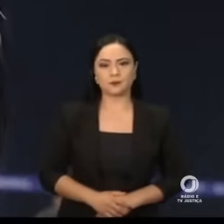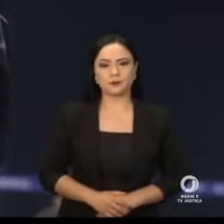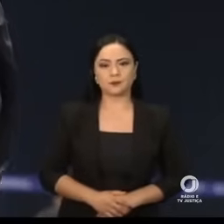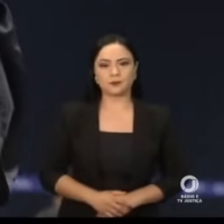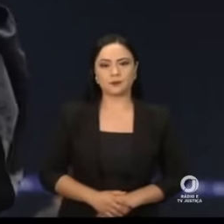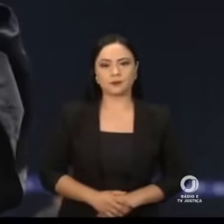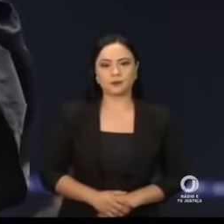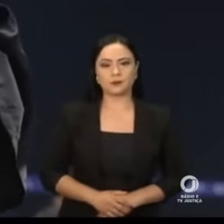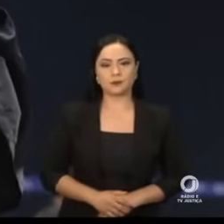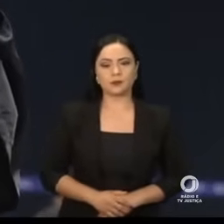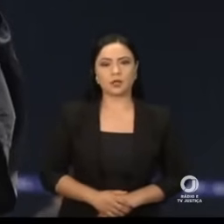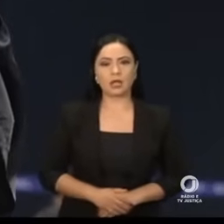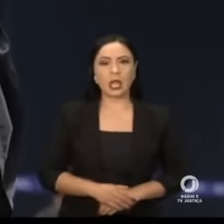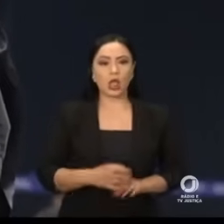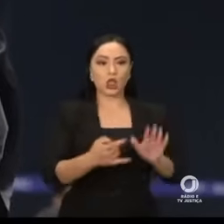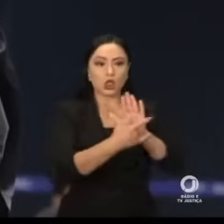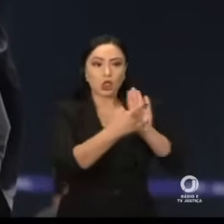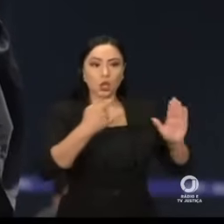A tal minuta